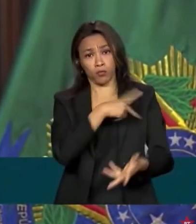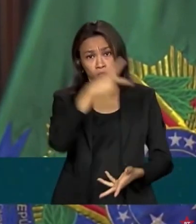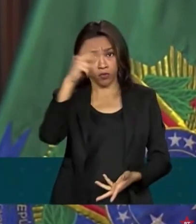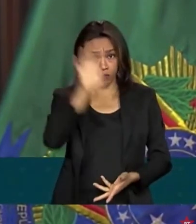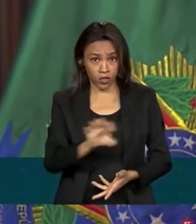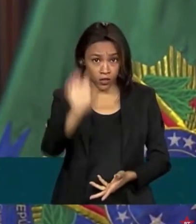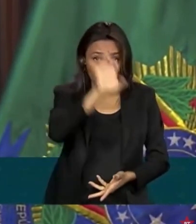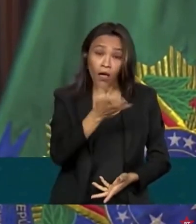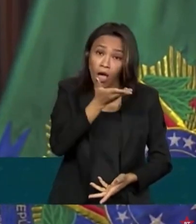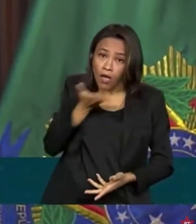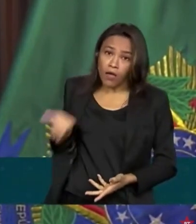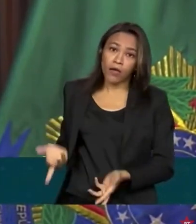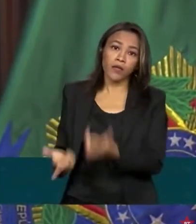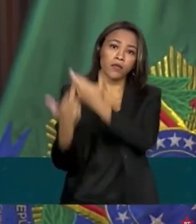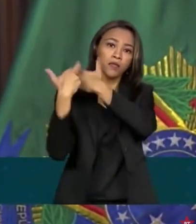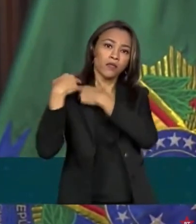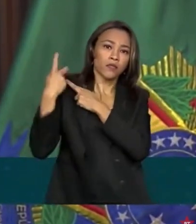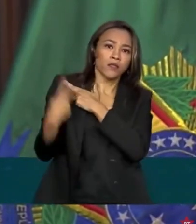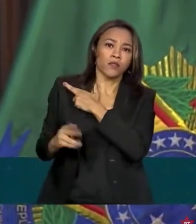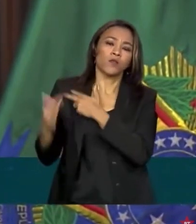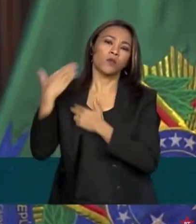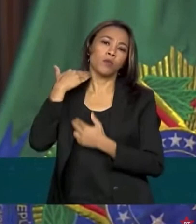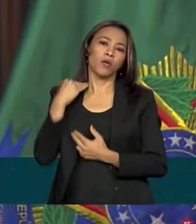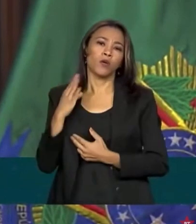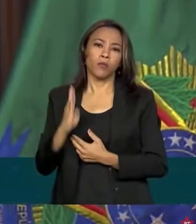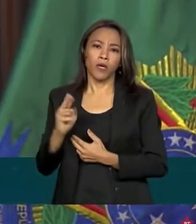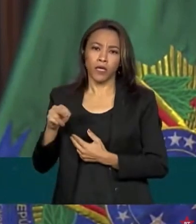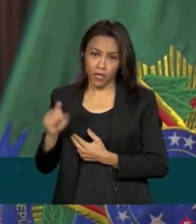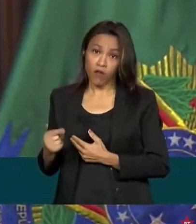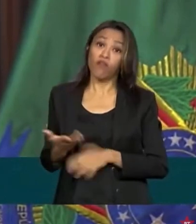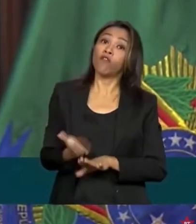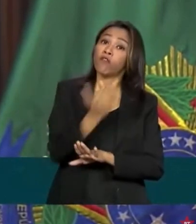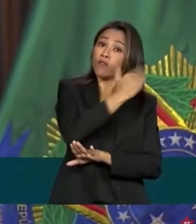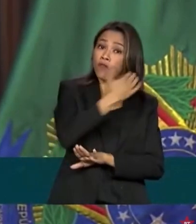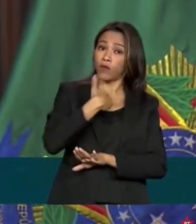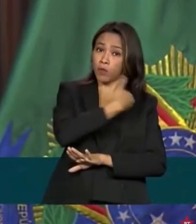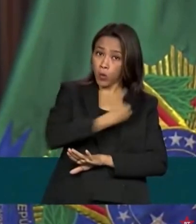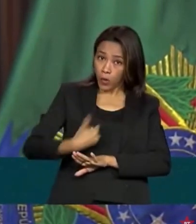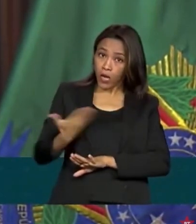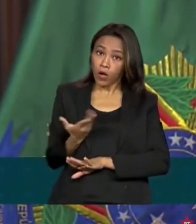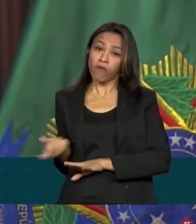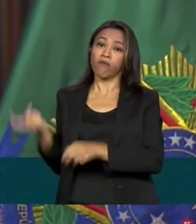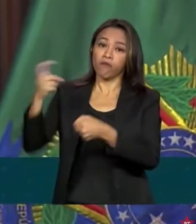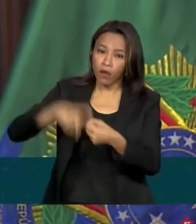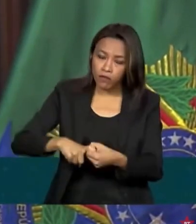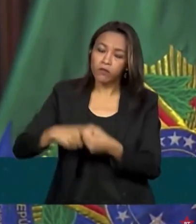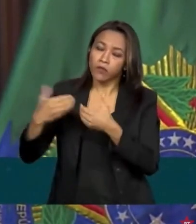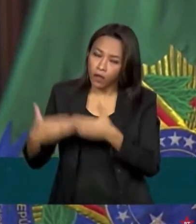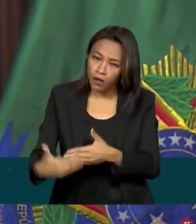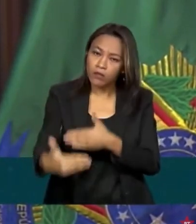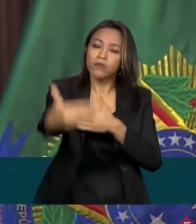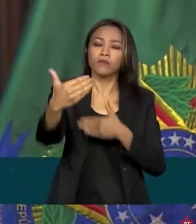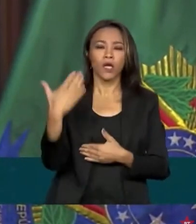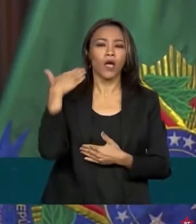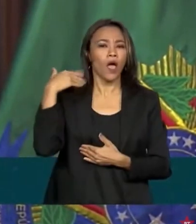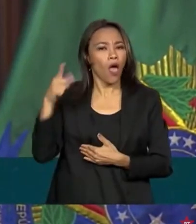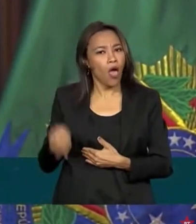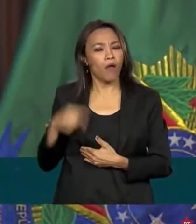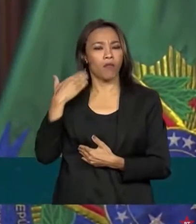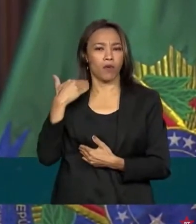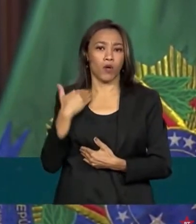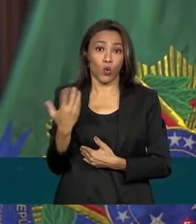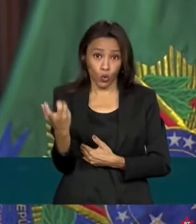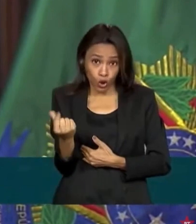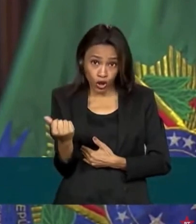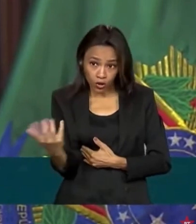esse o papel do BNDES, foi no meu governo e voltará a ser, o BNDES voltará a ser um banco de desenvolvimento. O dinheiro que o